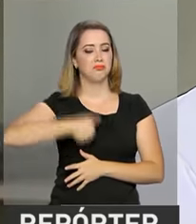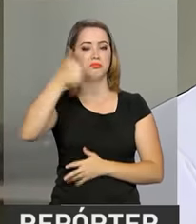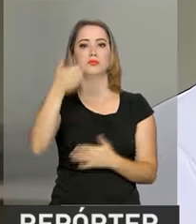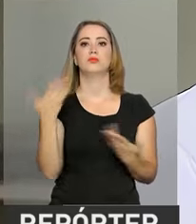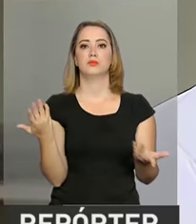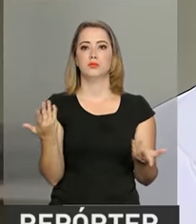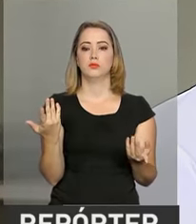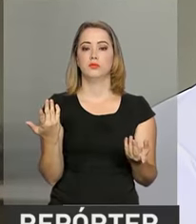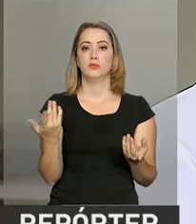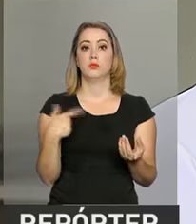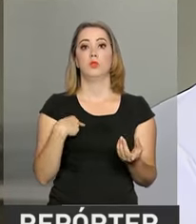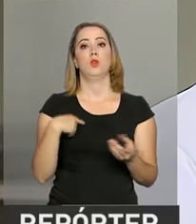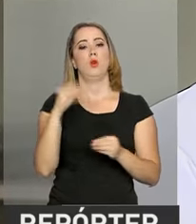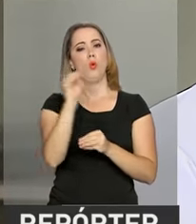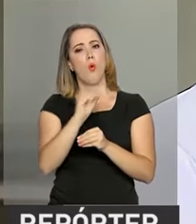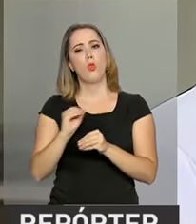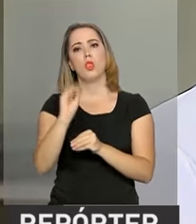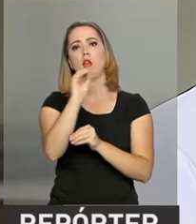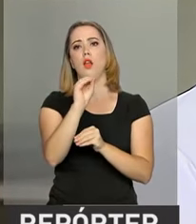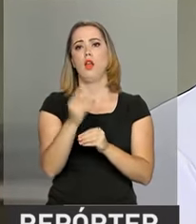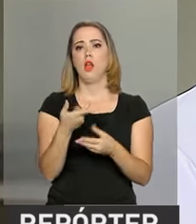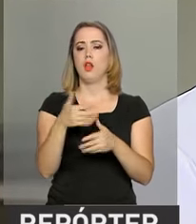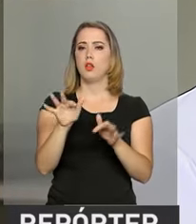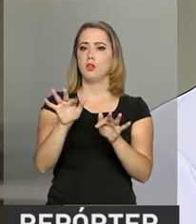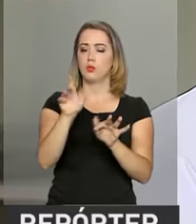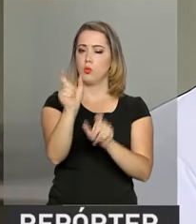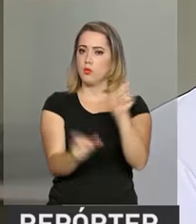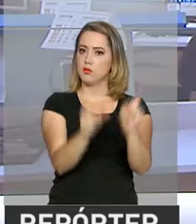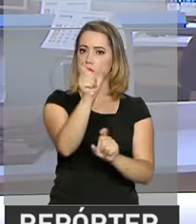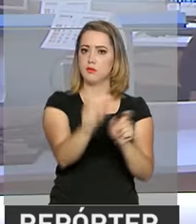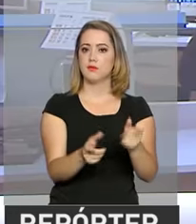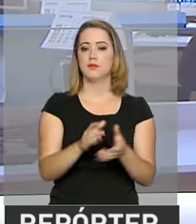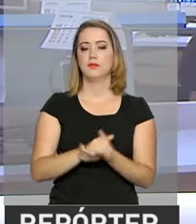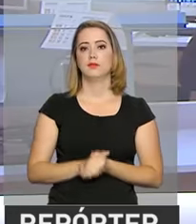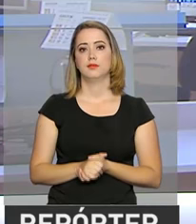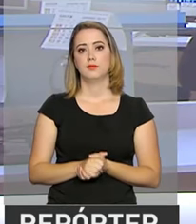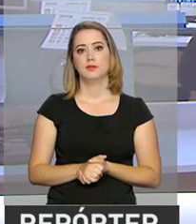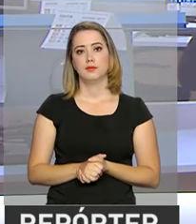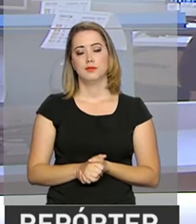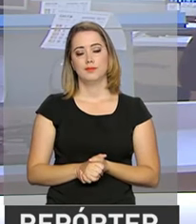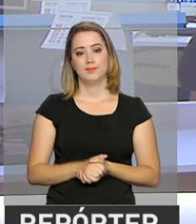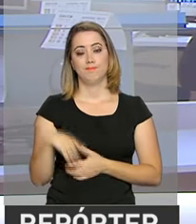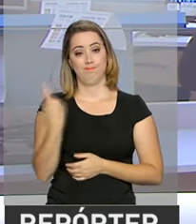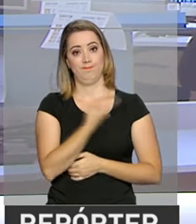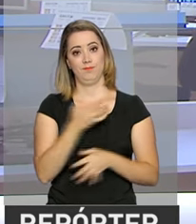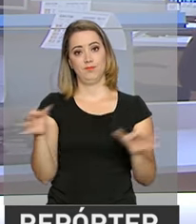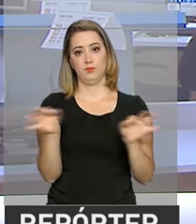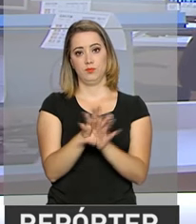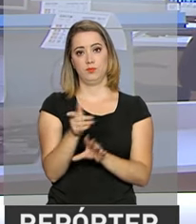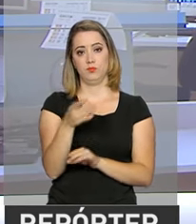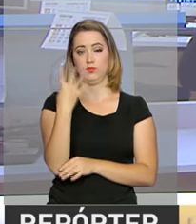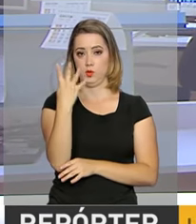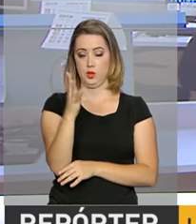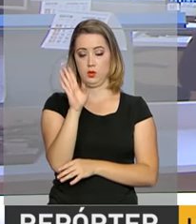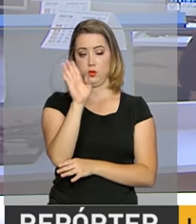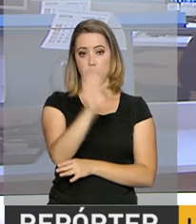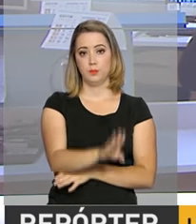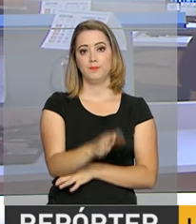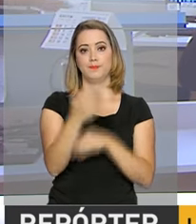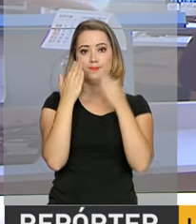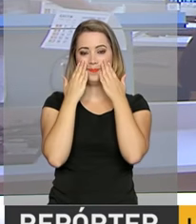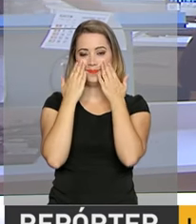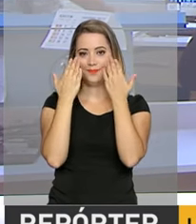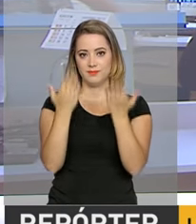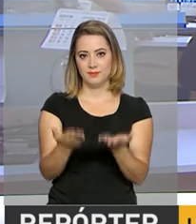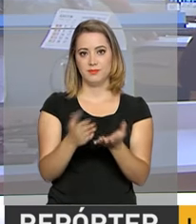condição de tratamento de cuidado com o paciente né nós ficamos por aqui Voltamos às 4 da tarde na próxima